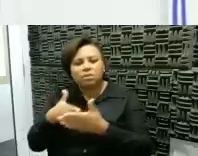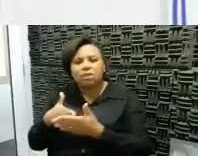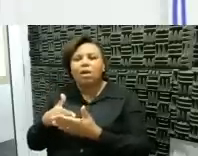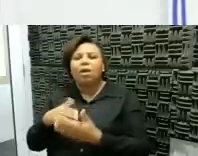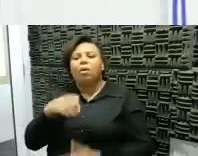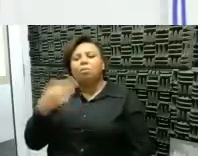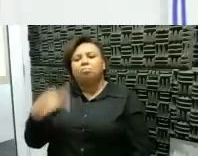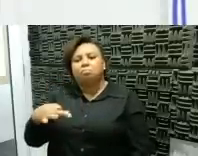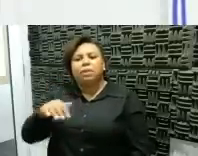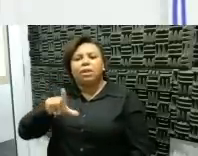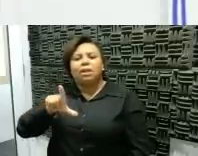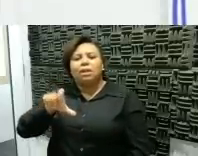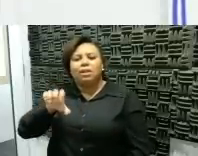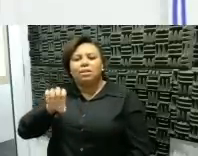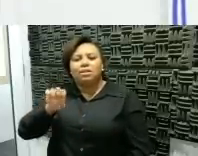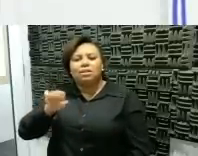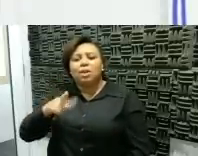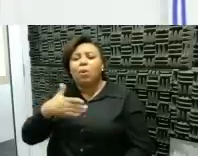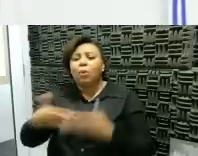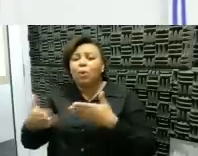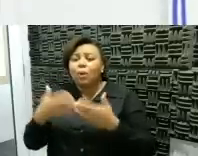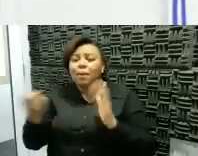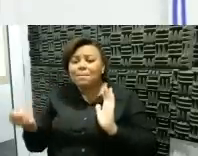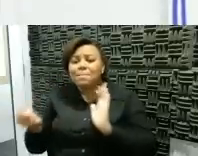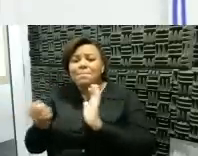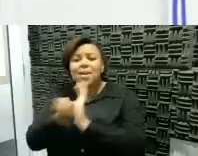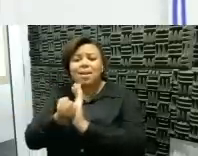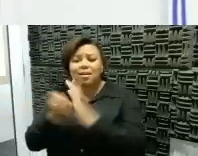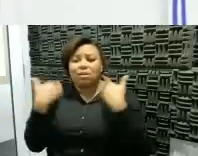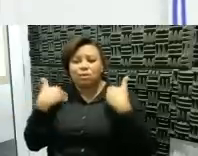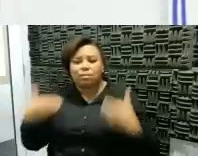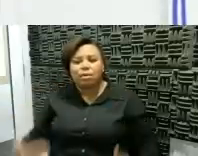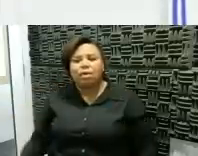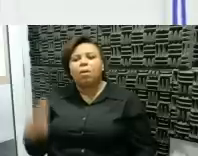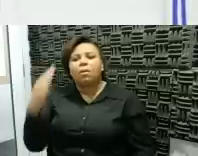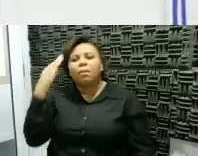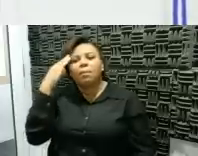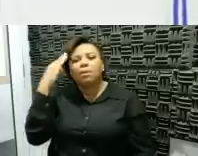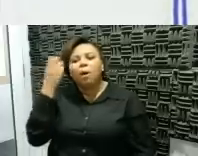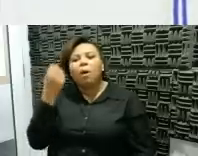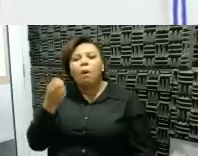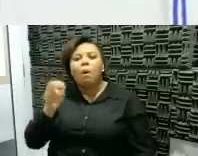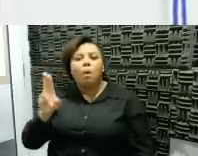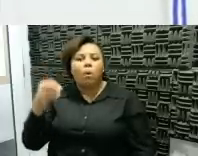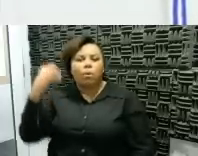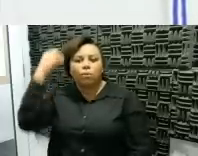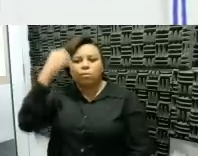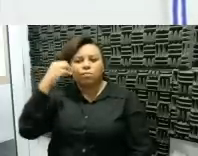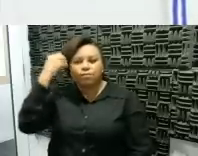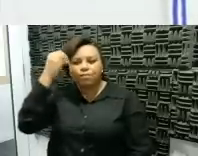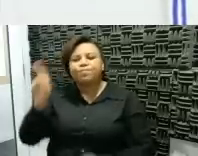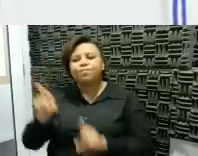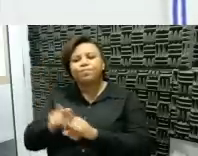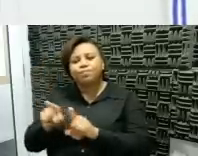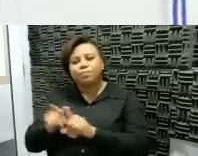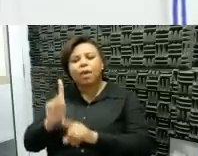né corporal mental ou ou psicológica a gente vai ver também mas que sejam de longo prazo né